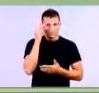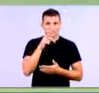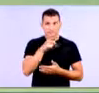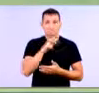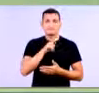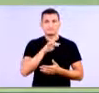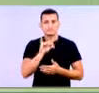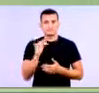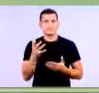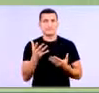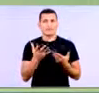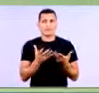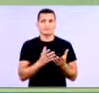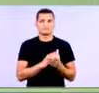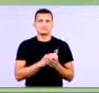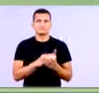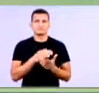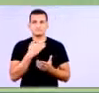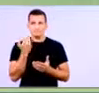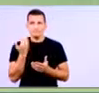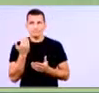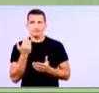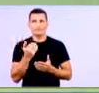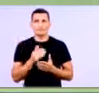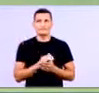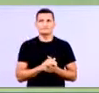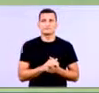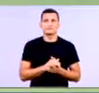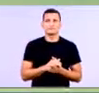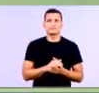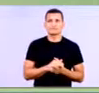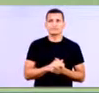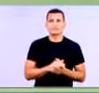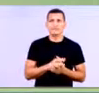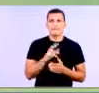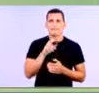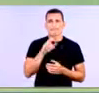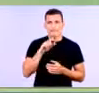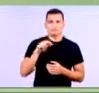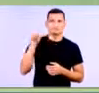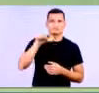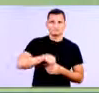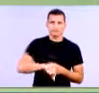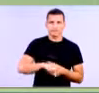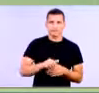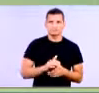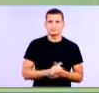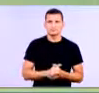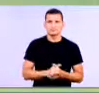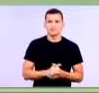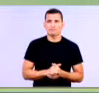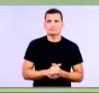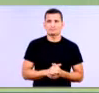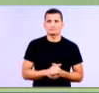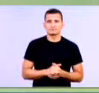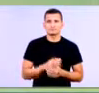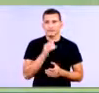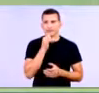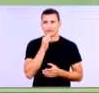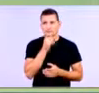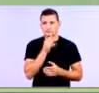uma sequela muito grave, ou ele vai a óbito. Isso é grave, não é? Certo? Caso